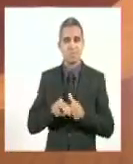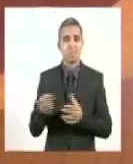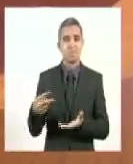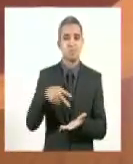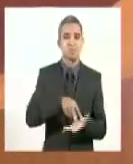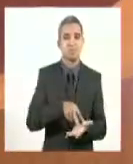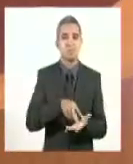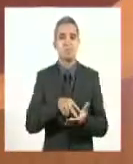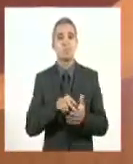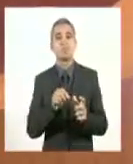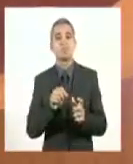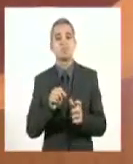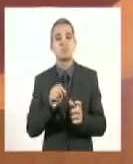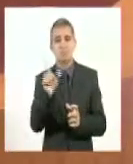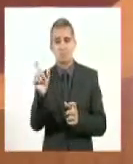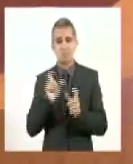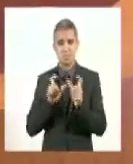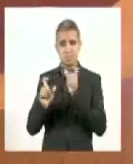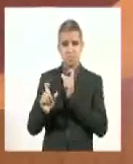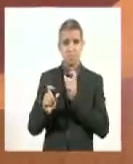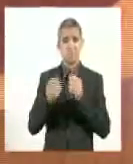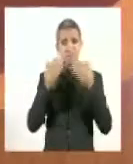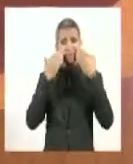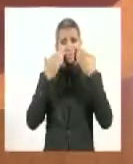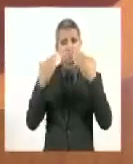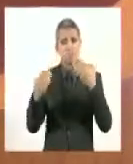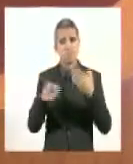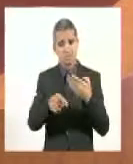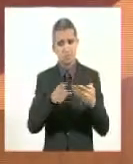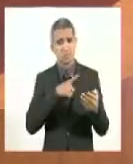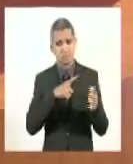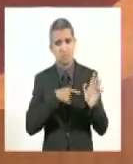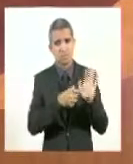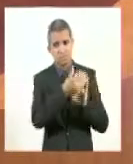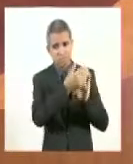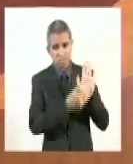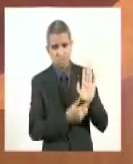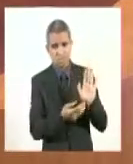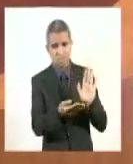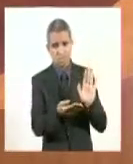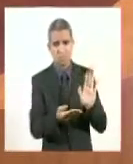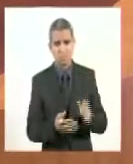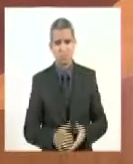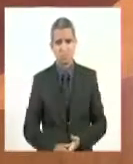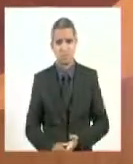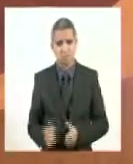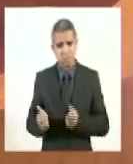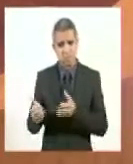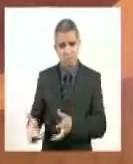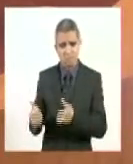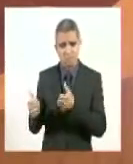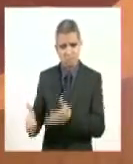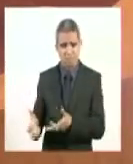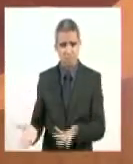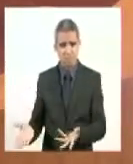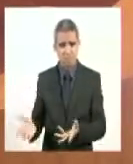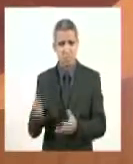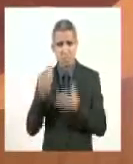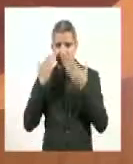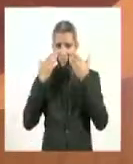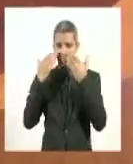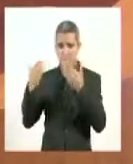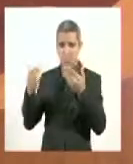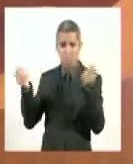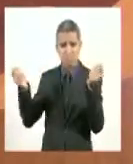isto. É pública a minha declaração de contas dos meus gastos de campanha. É público. Todas